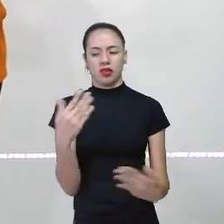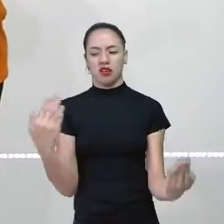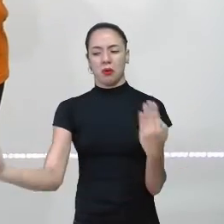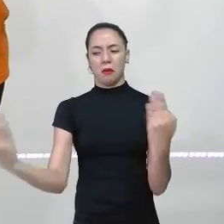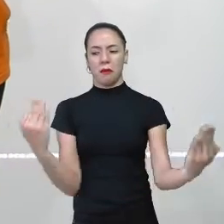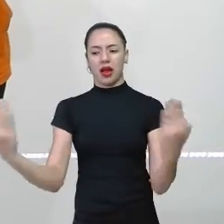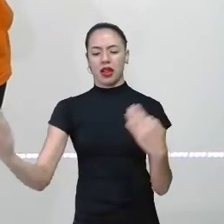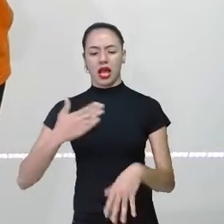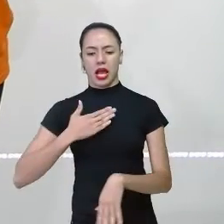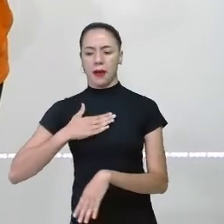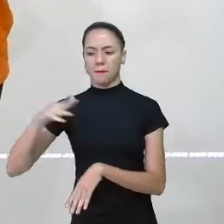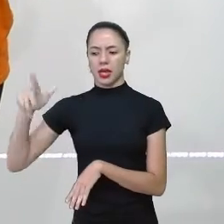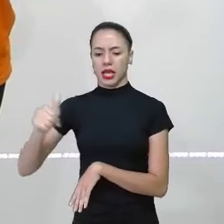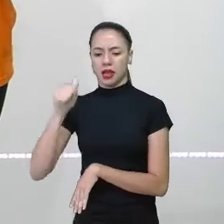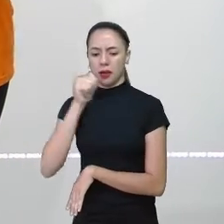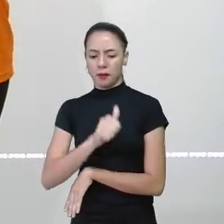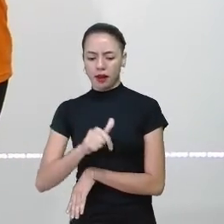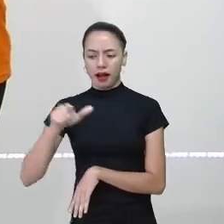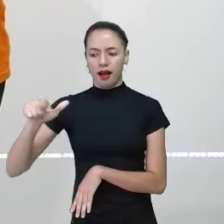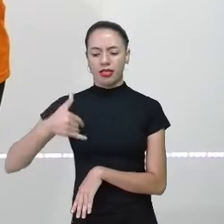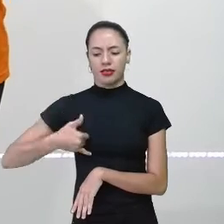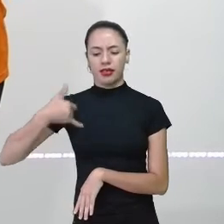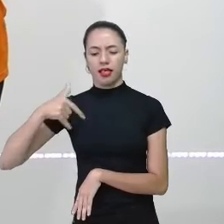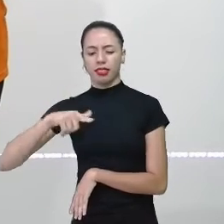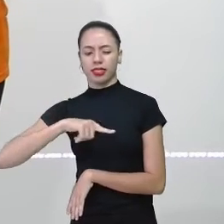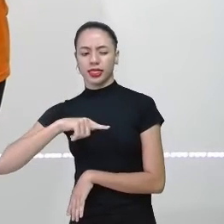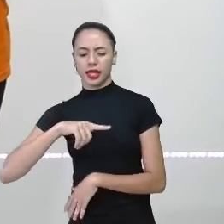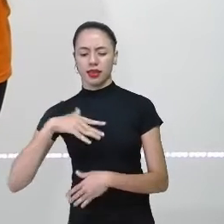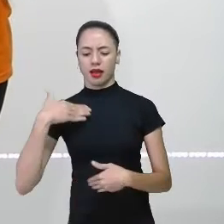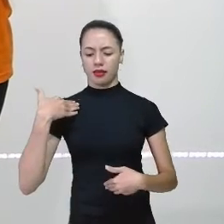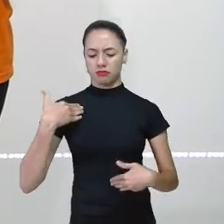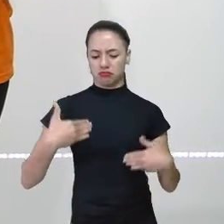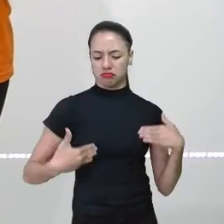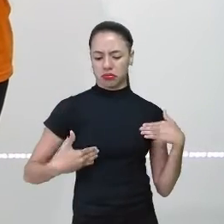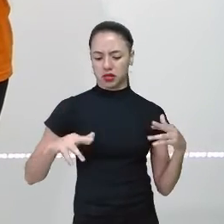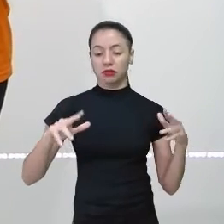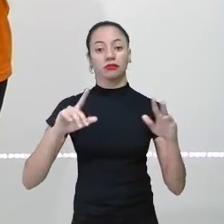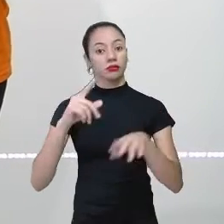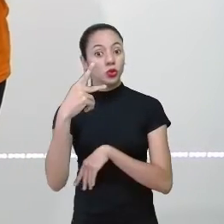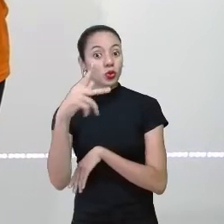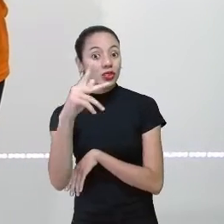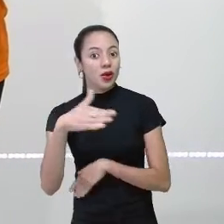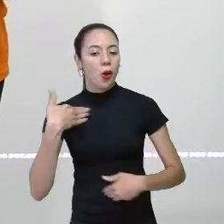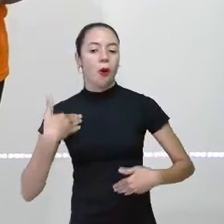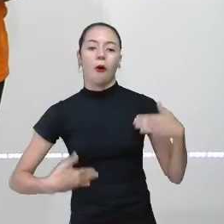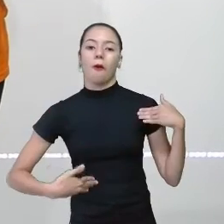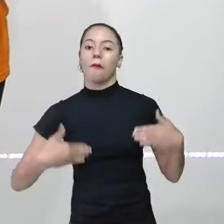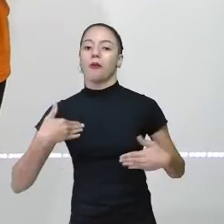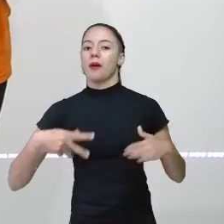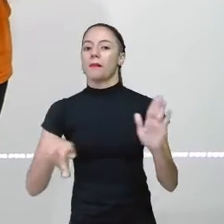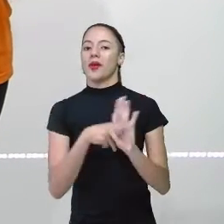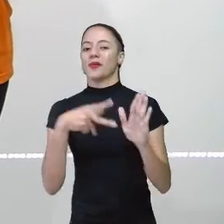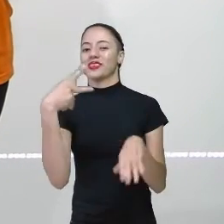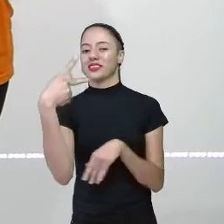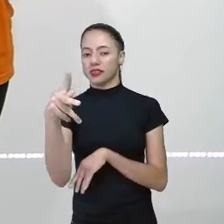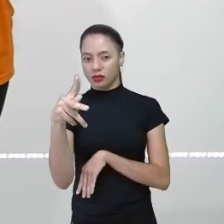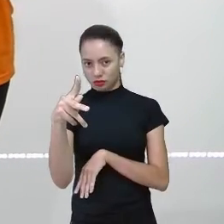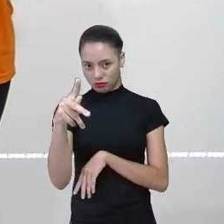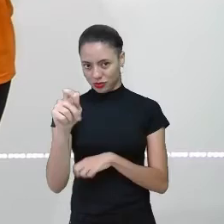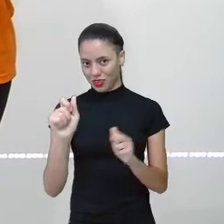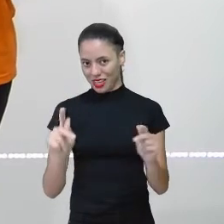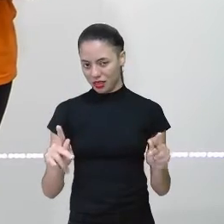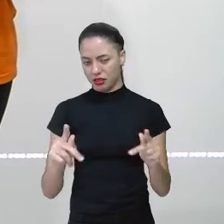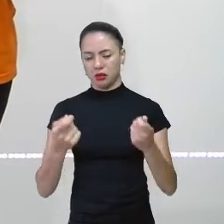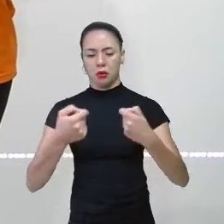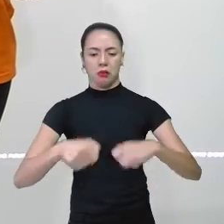comparação, que a minha irmã nessa idade já estava de tal forma, mas o seu corpo, ele é seu, né? Então não é preciso